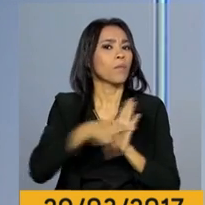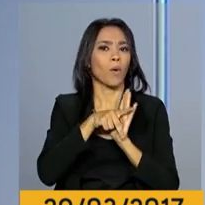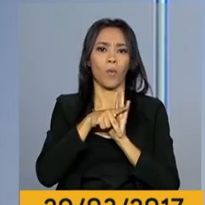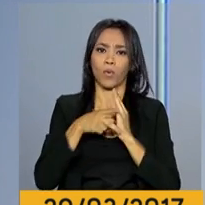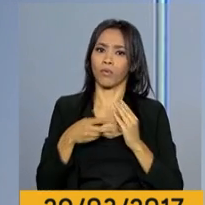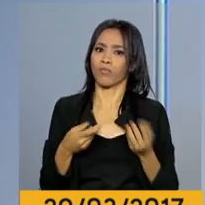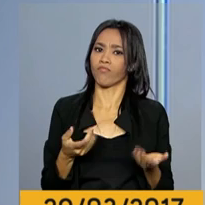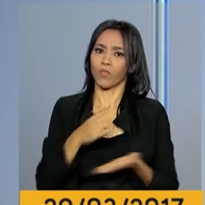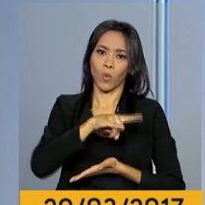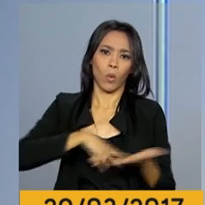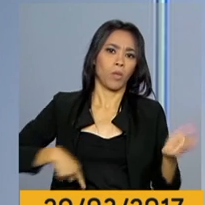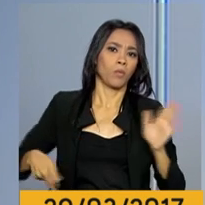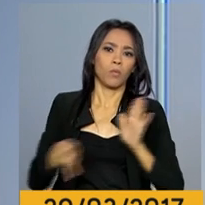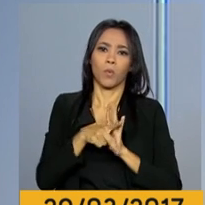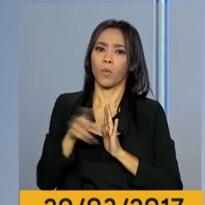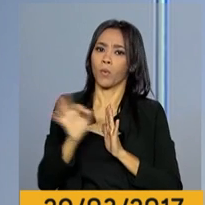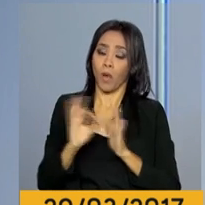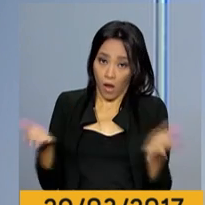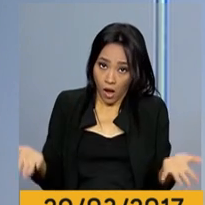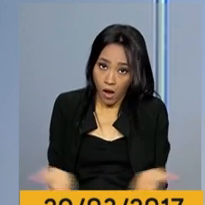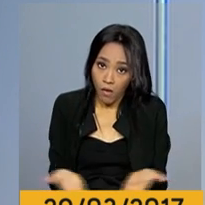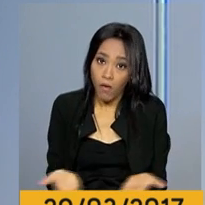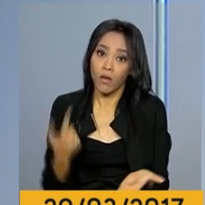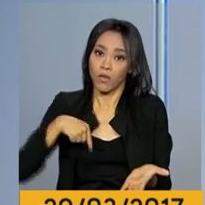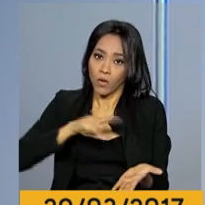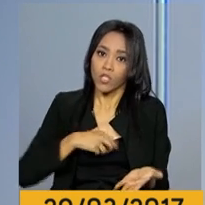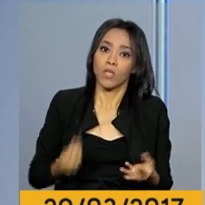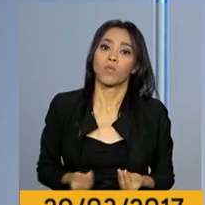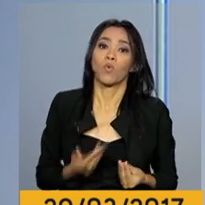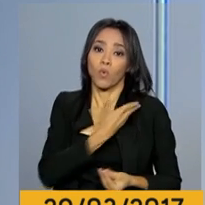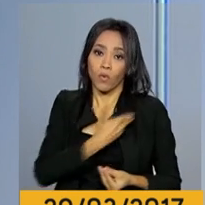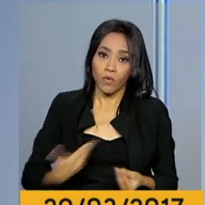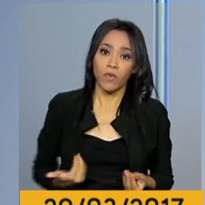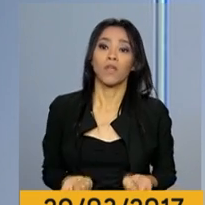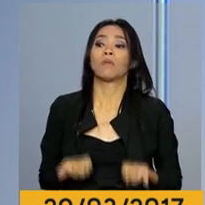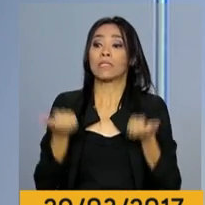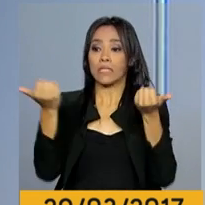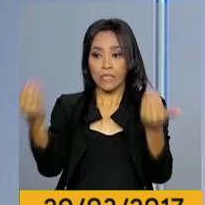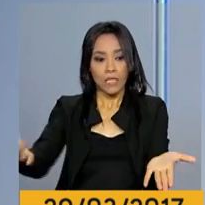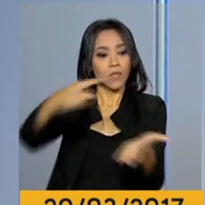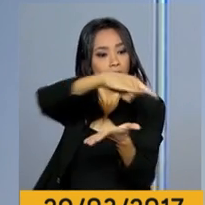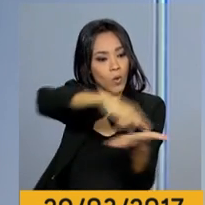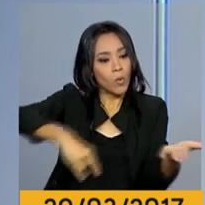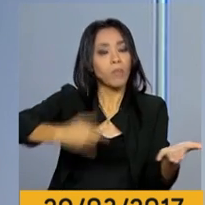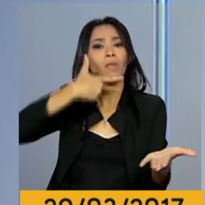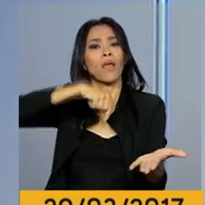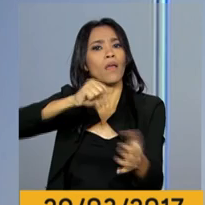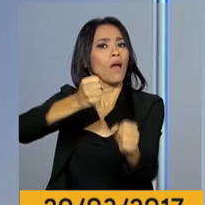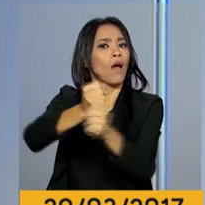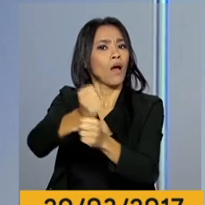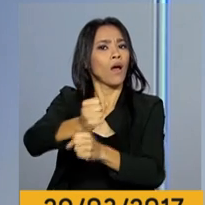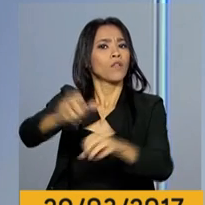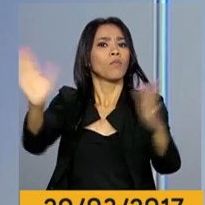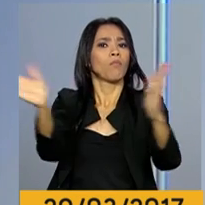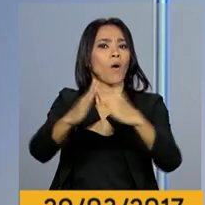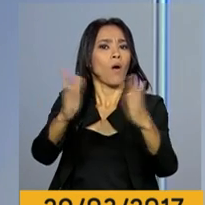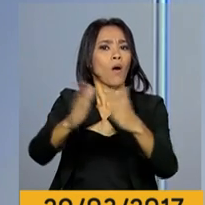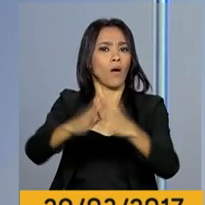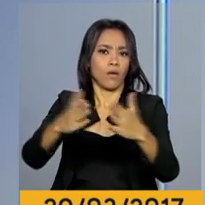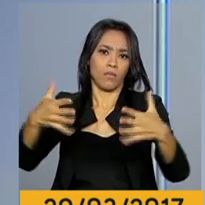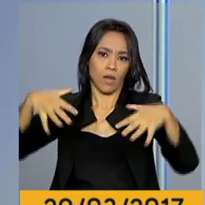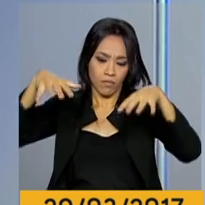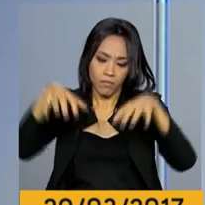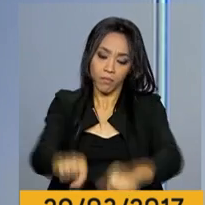dando o título para aqueles que estão assentados na área rural ainda há pouco tempo eu recebendo presidente